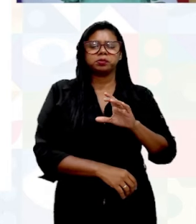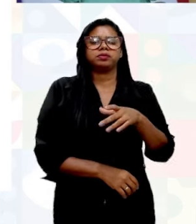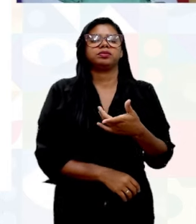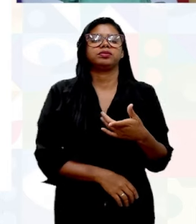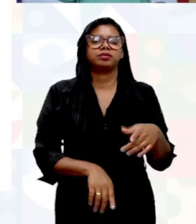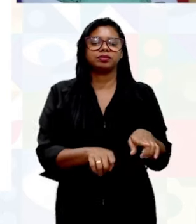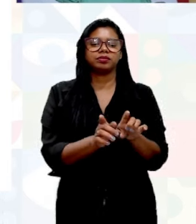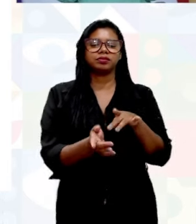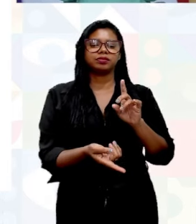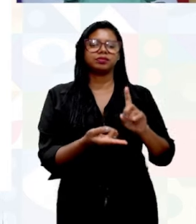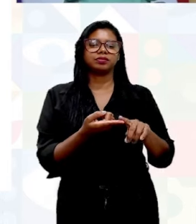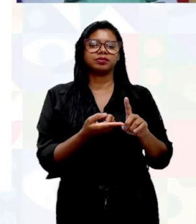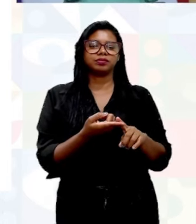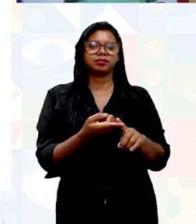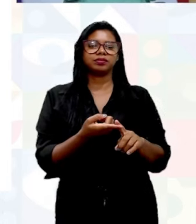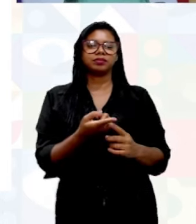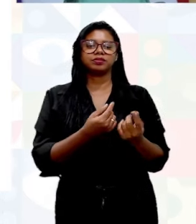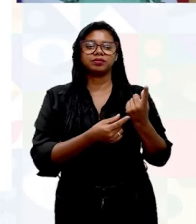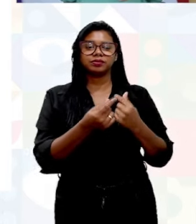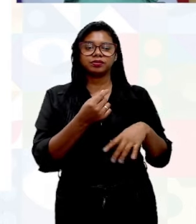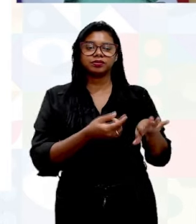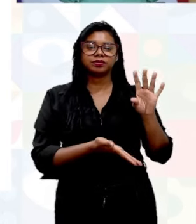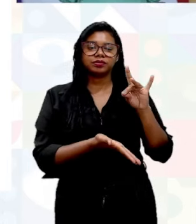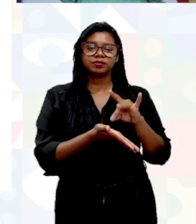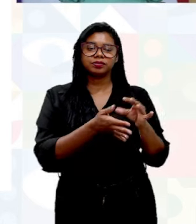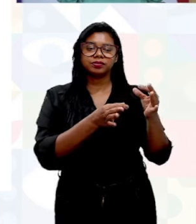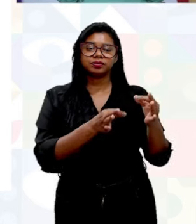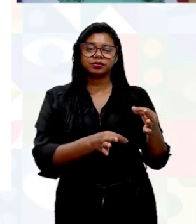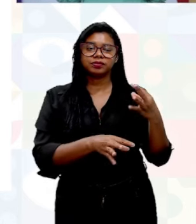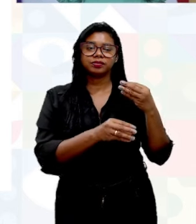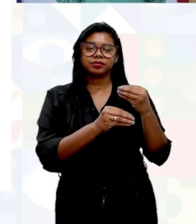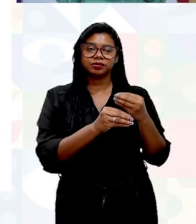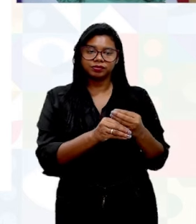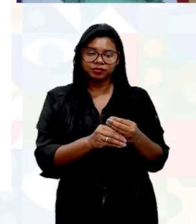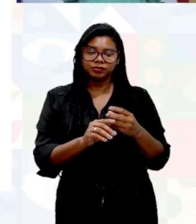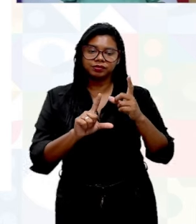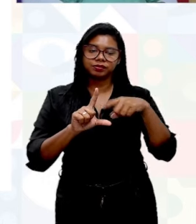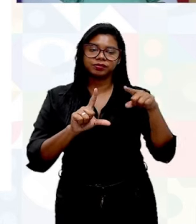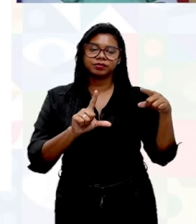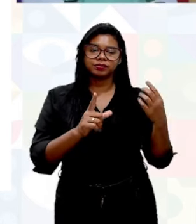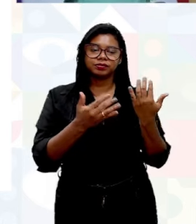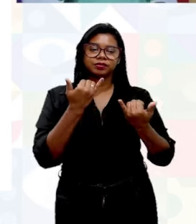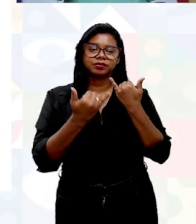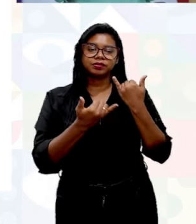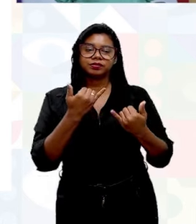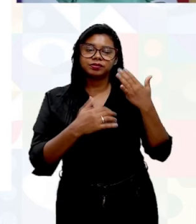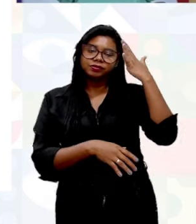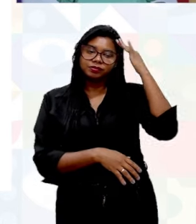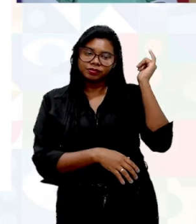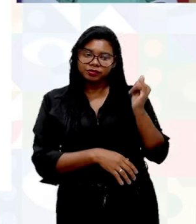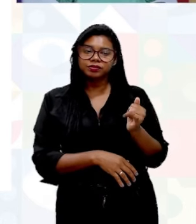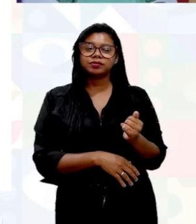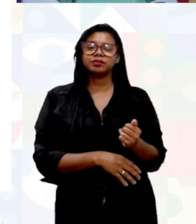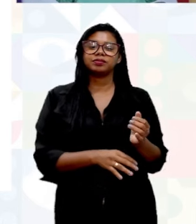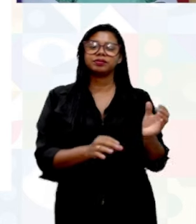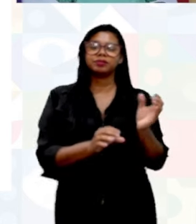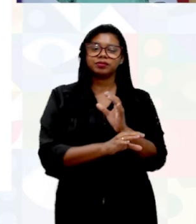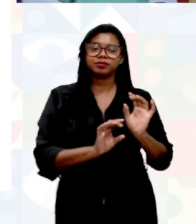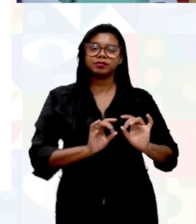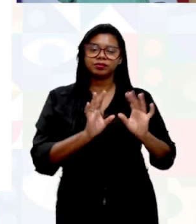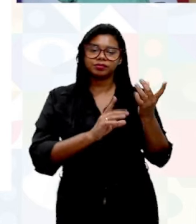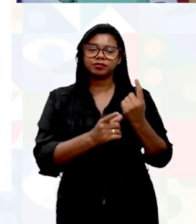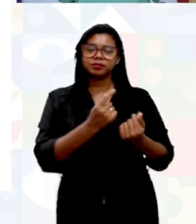também costuma ser como negociador assertivo. Ele faz muita análise de dados para poder fechar uma negociação,